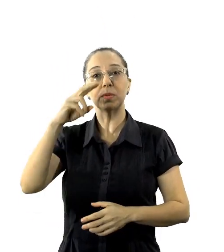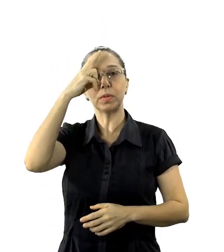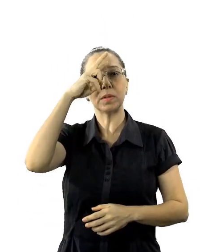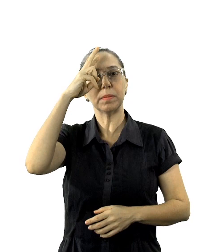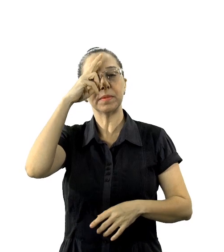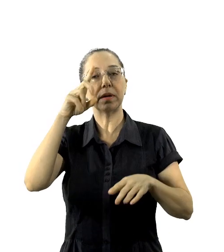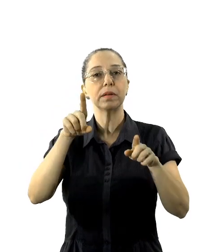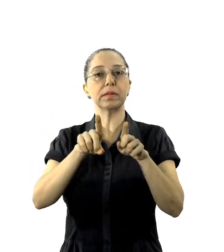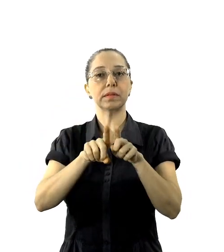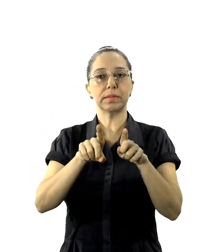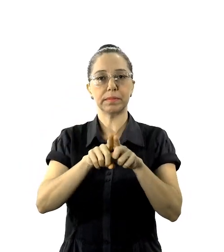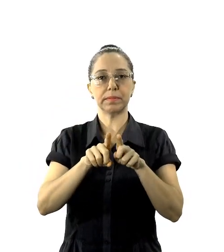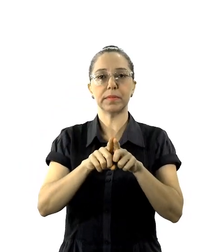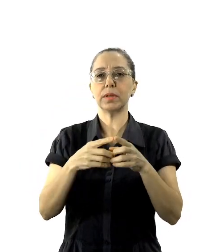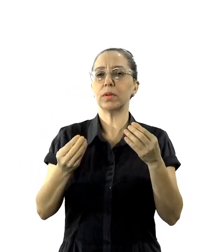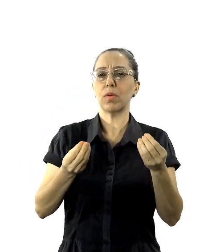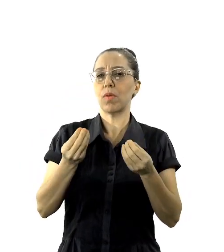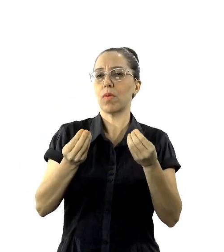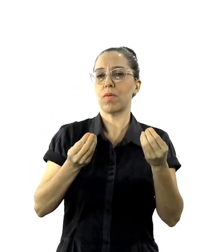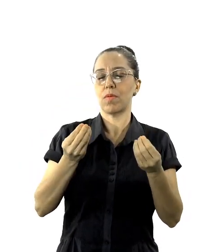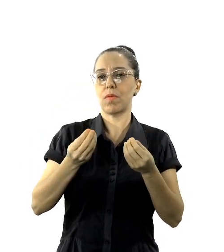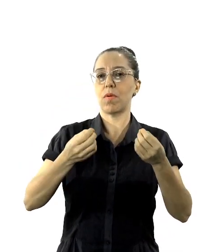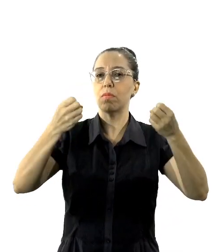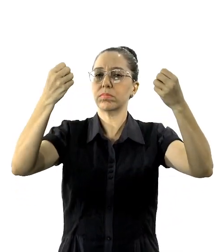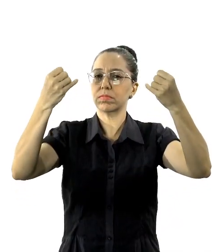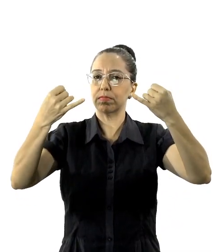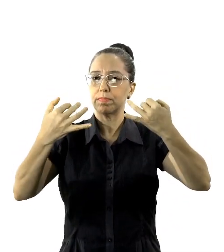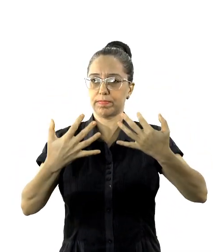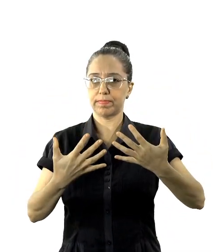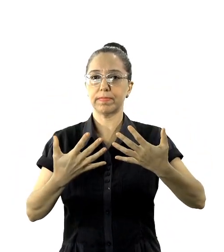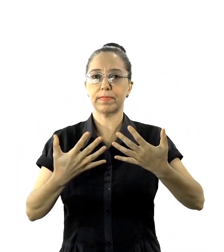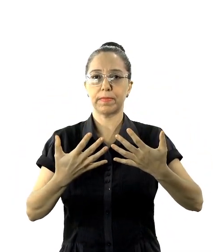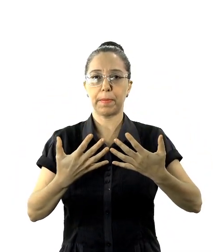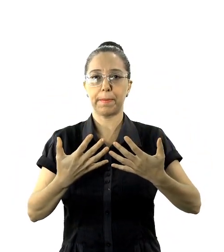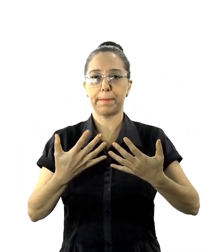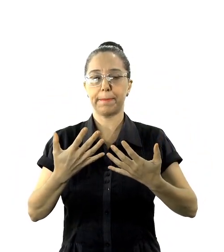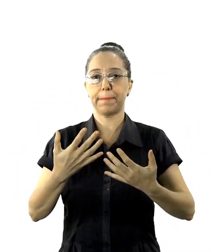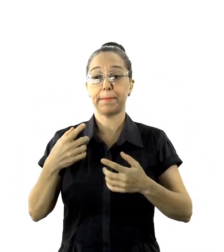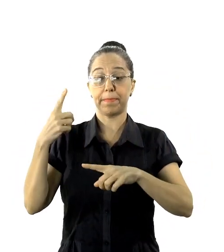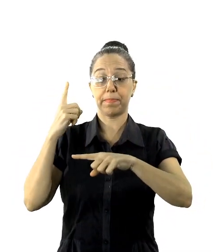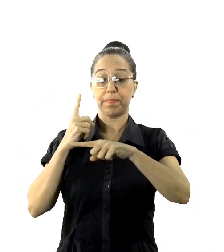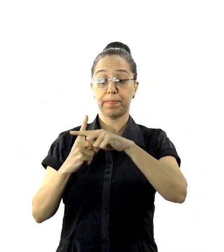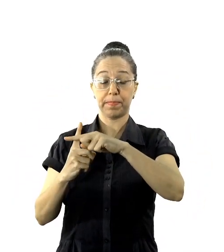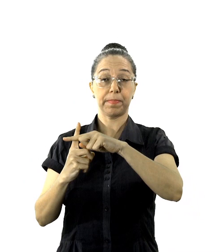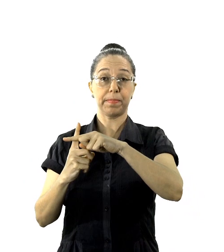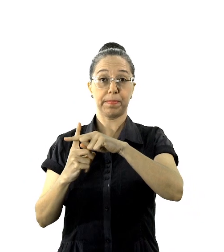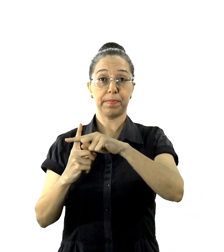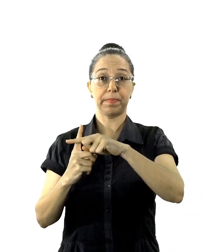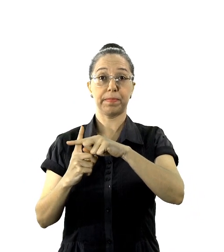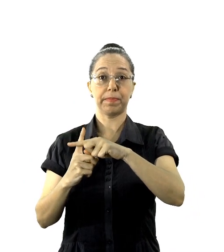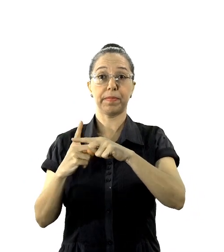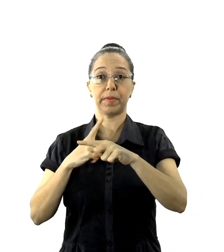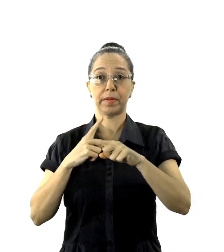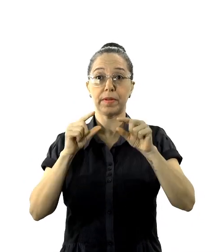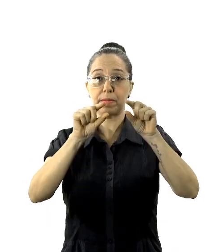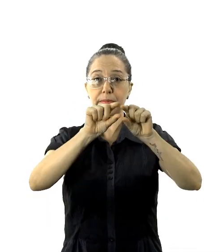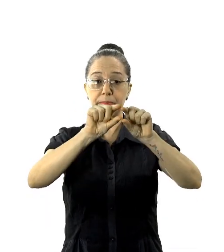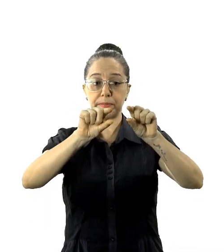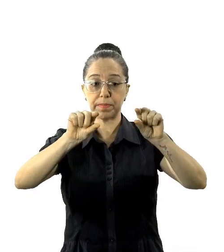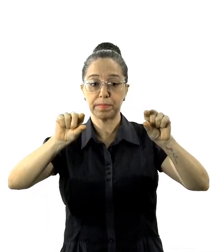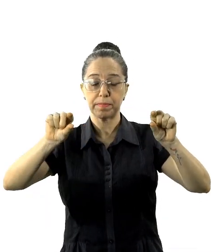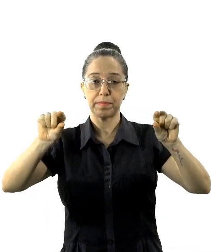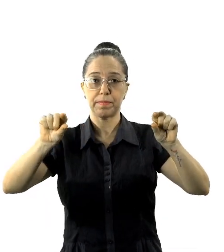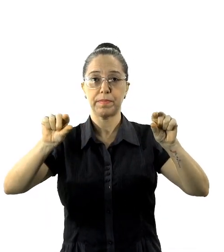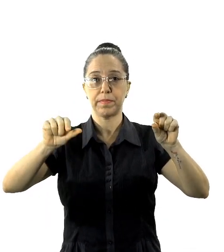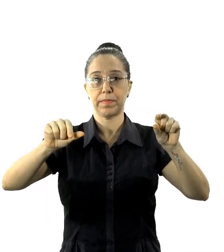agora os termos dessas operações. Na adição nós temos a parcela, que é a